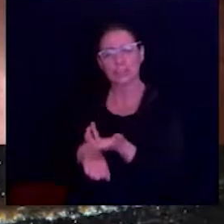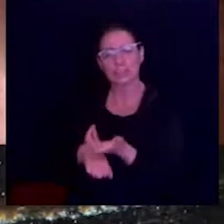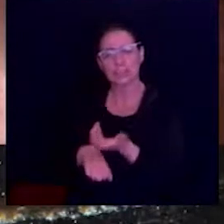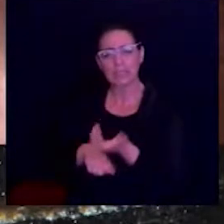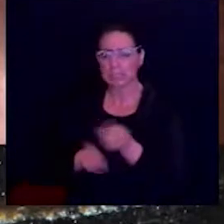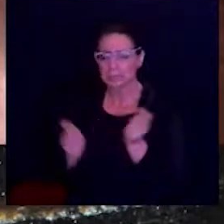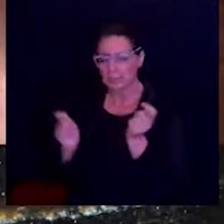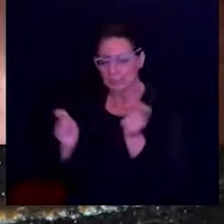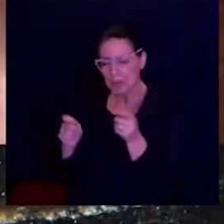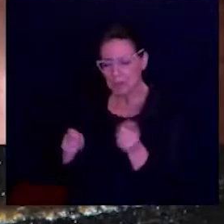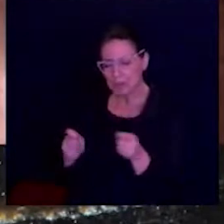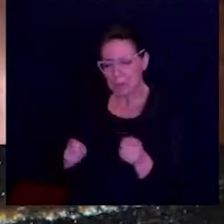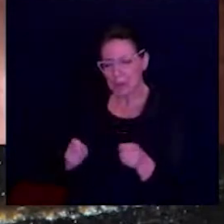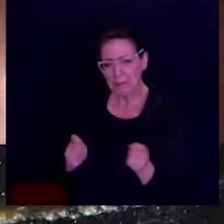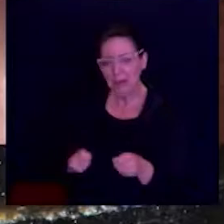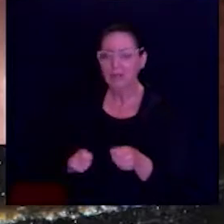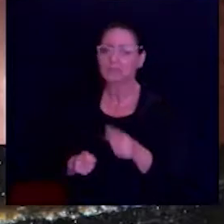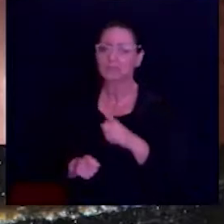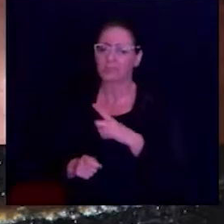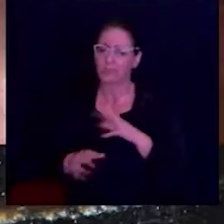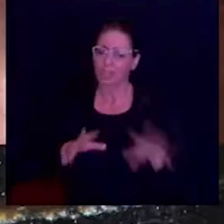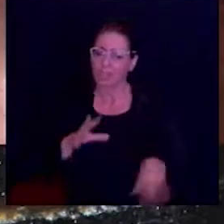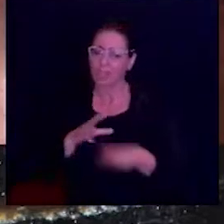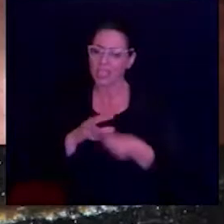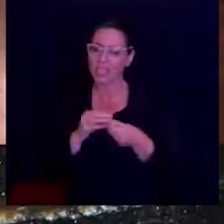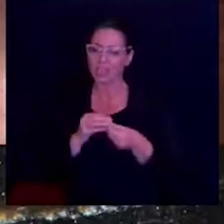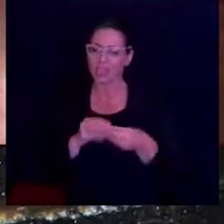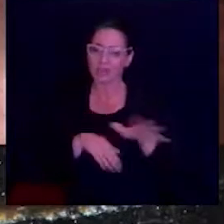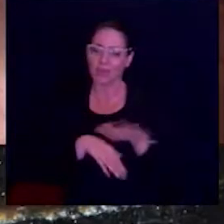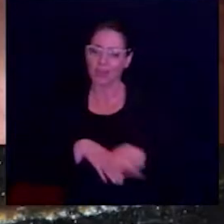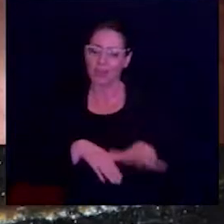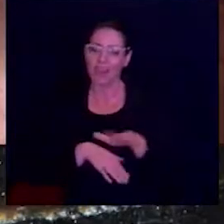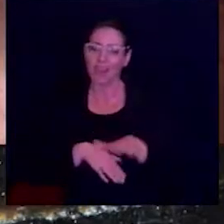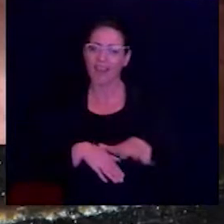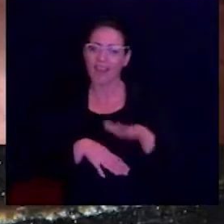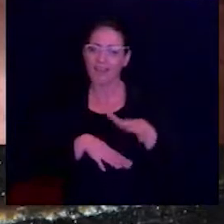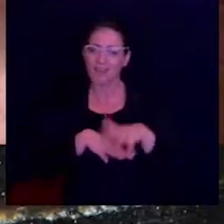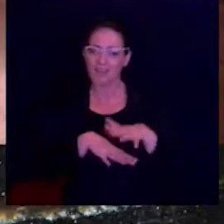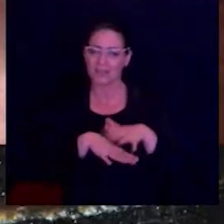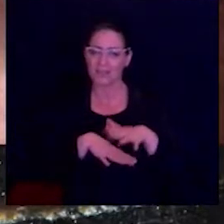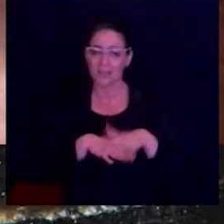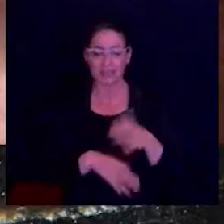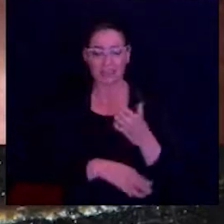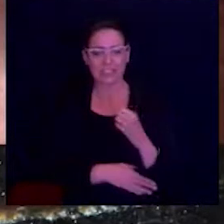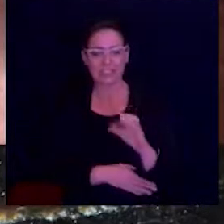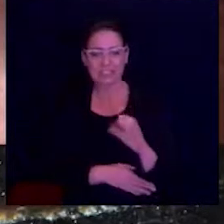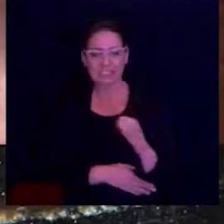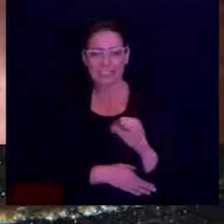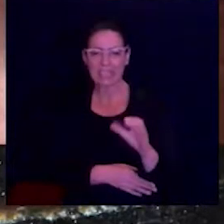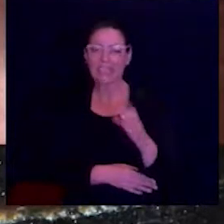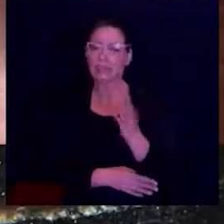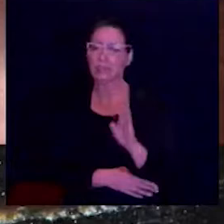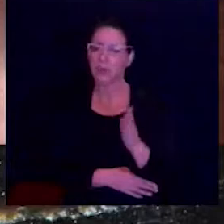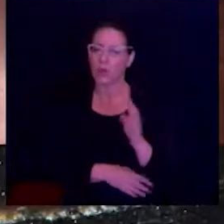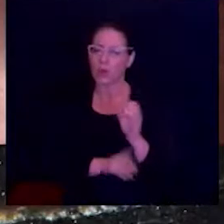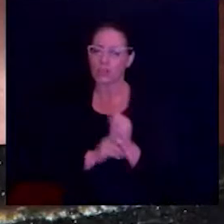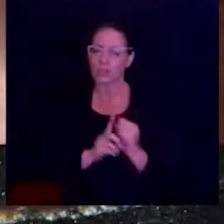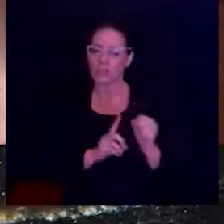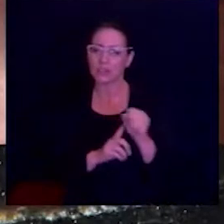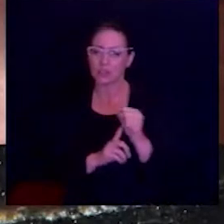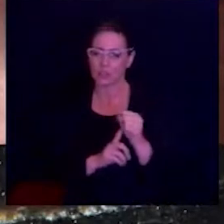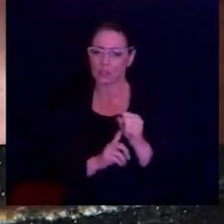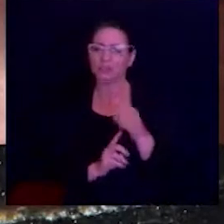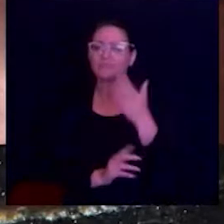perspectivas, englobando as áreas de exatas, biológicas e ciências sociais. Sei que a Universidade La Salle